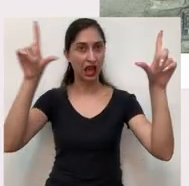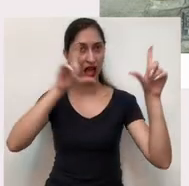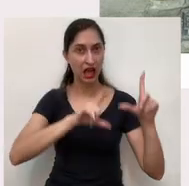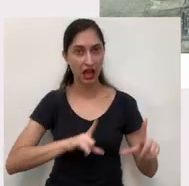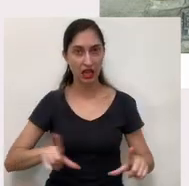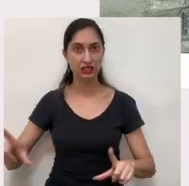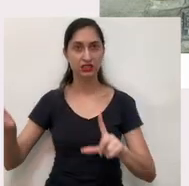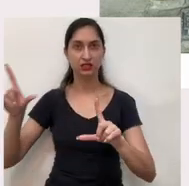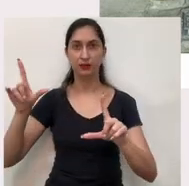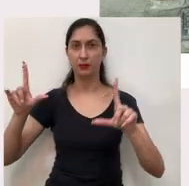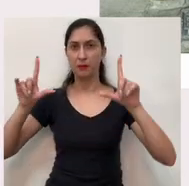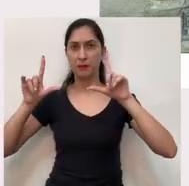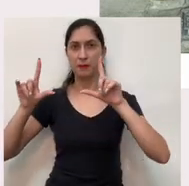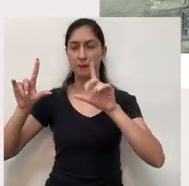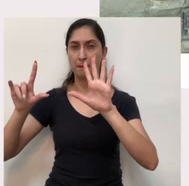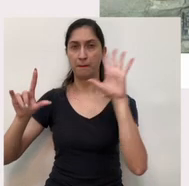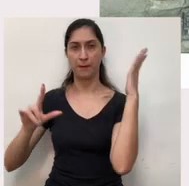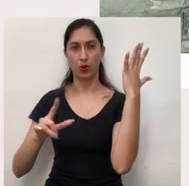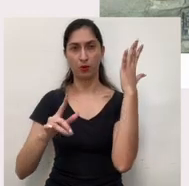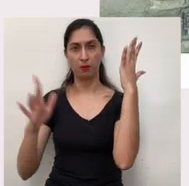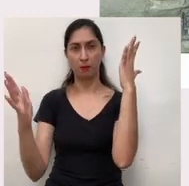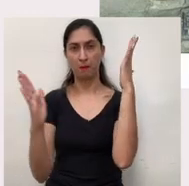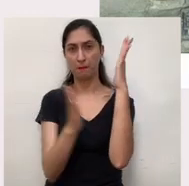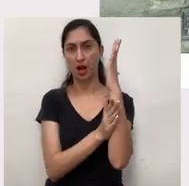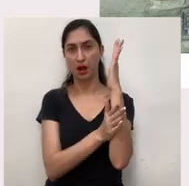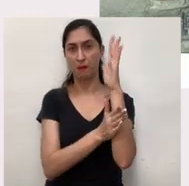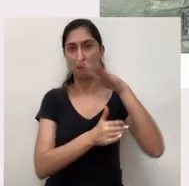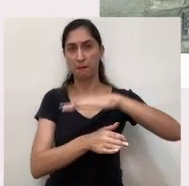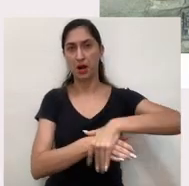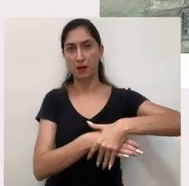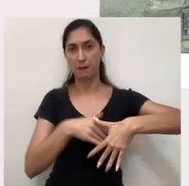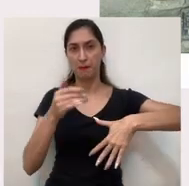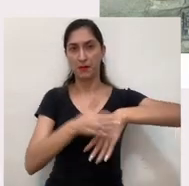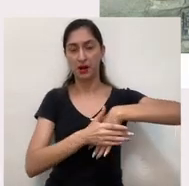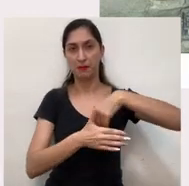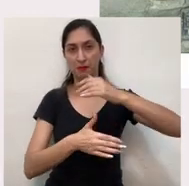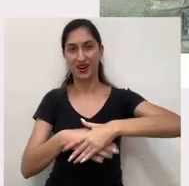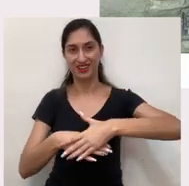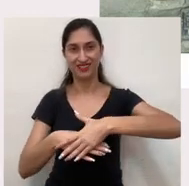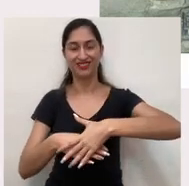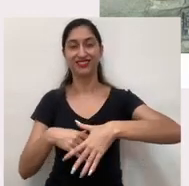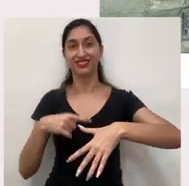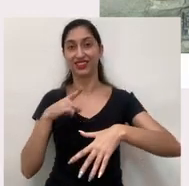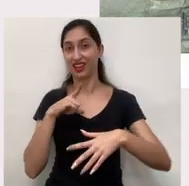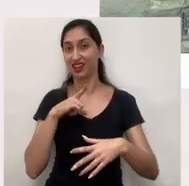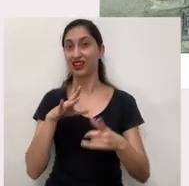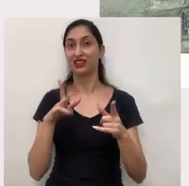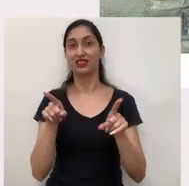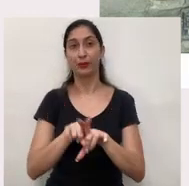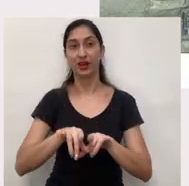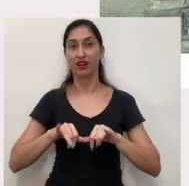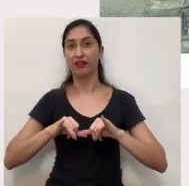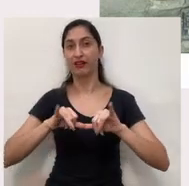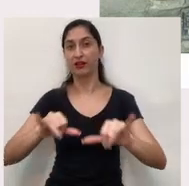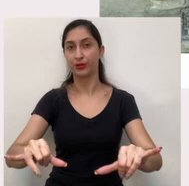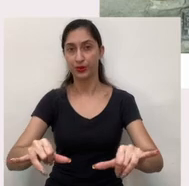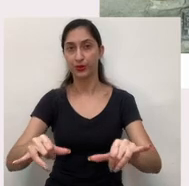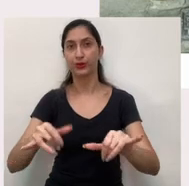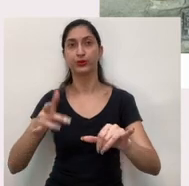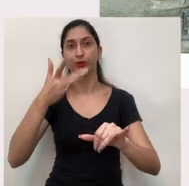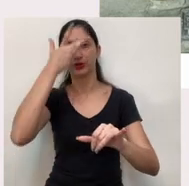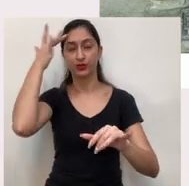cartazes sobrepostos e rasgados, imagens dos mortos, carrinhos diversos de vendedores